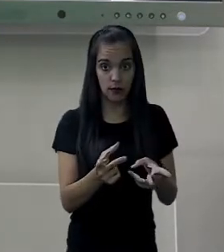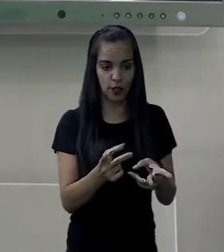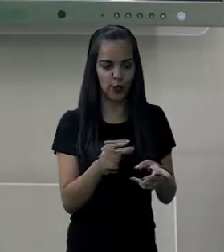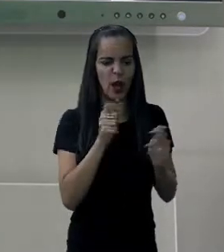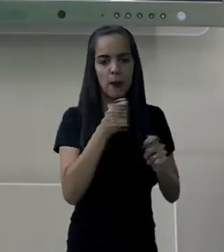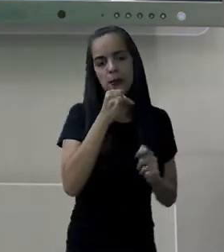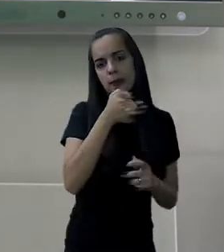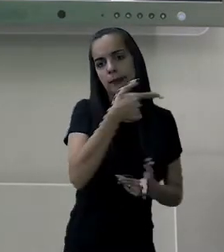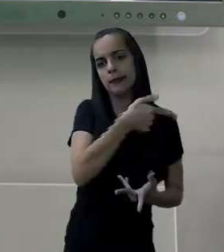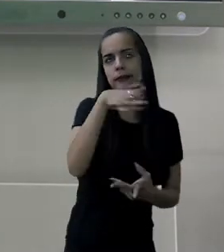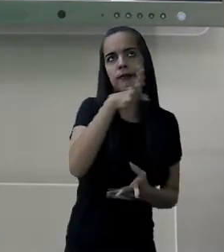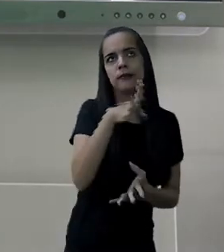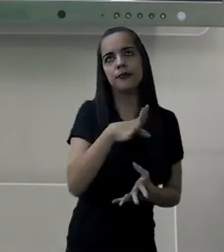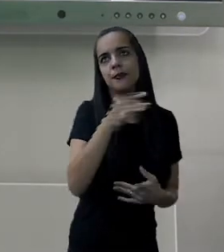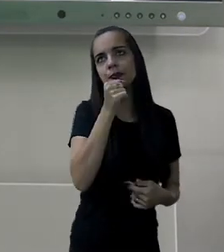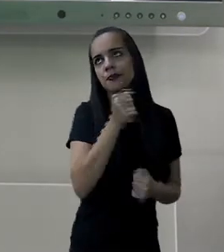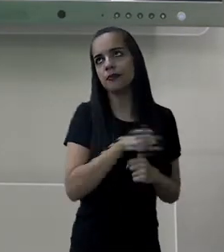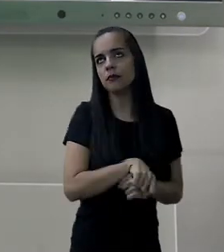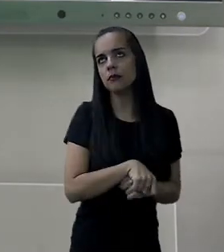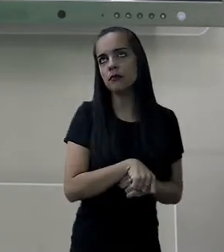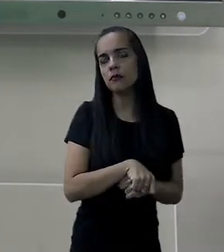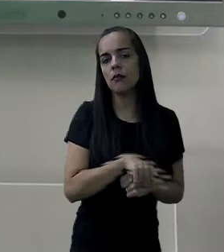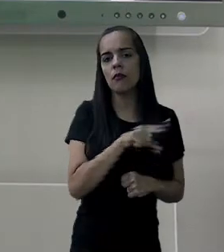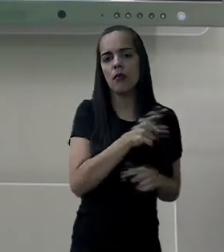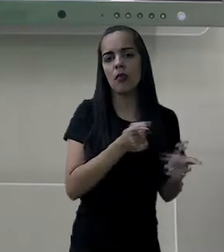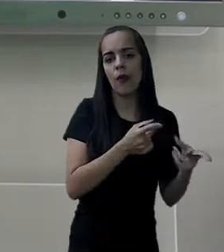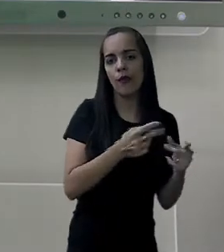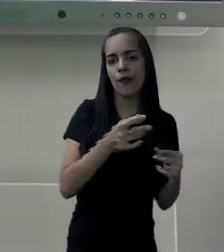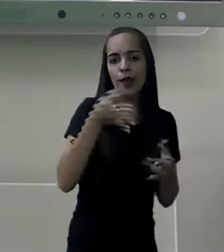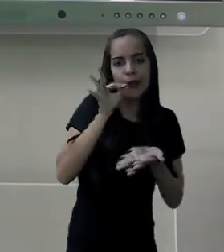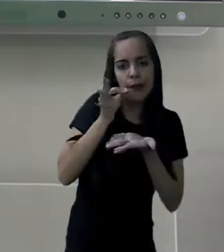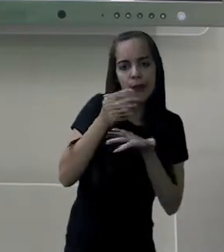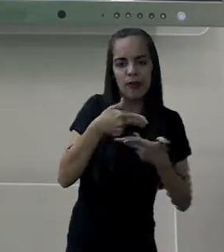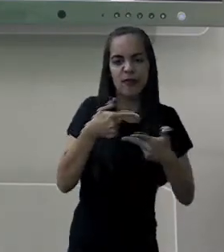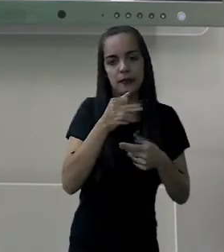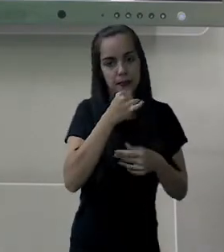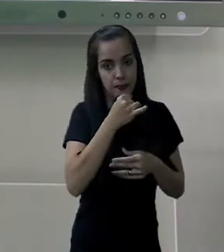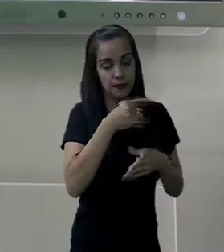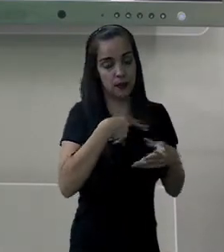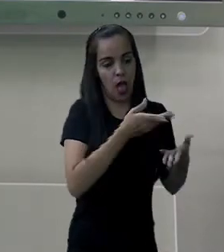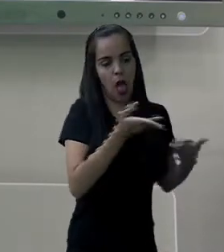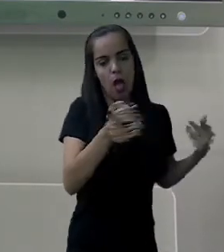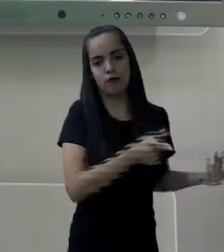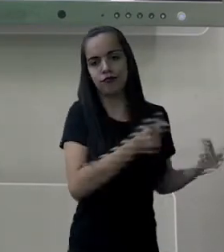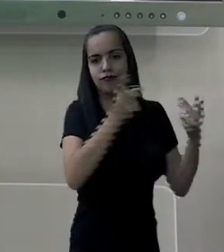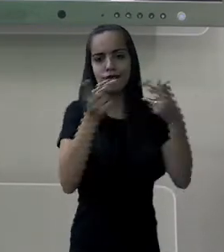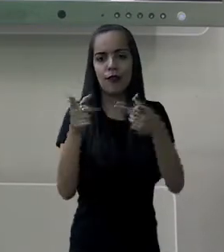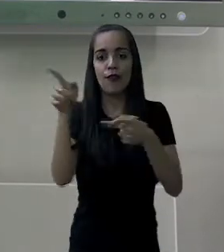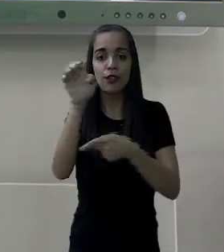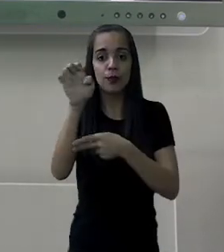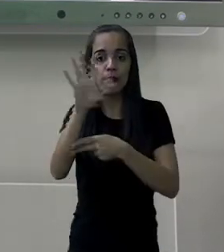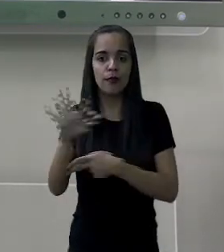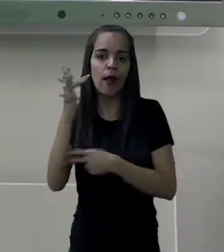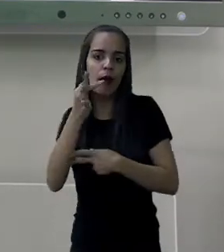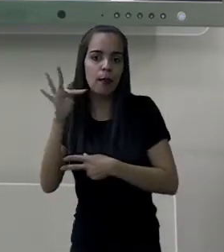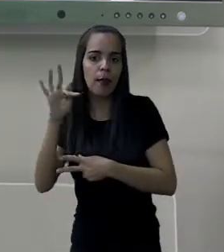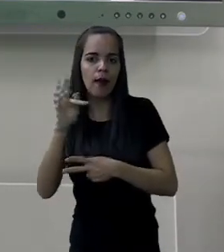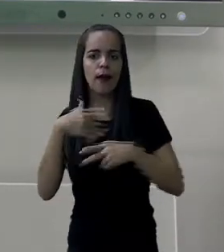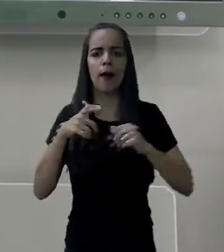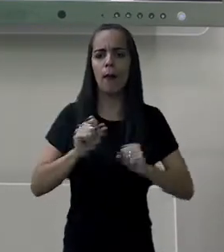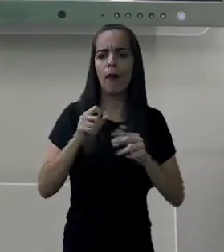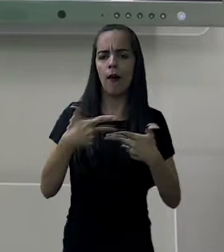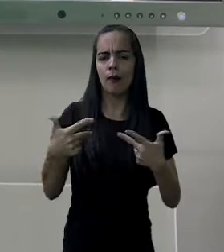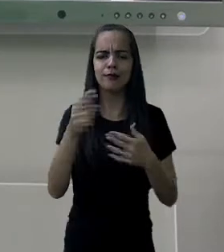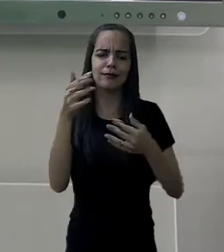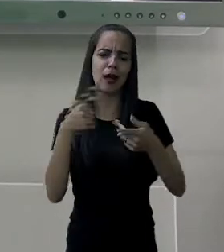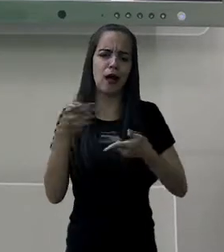todo um processo. Como eu brinquei com vocês, Não é fácil fazer uma reunião de